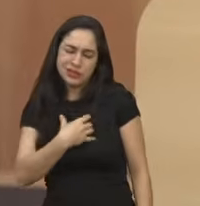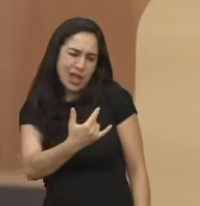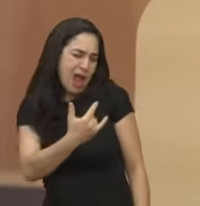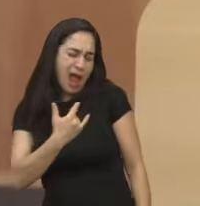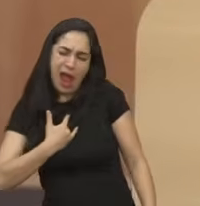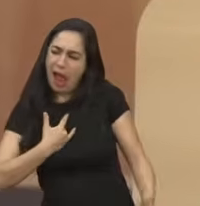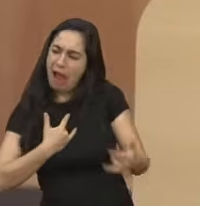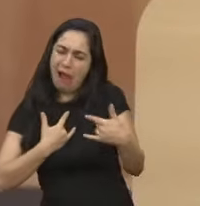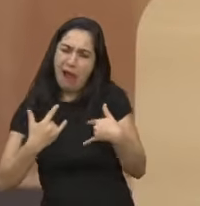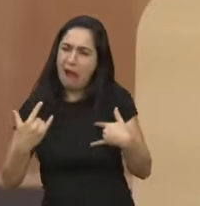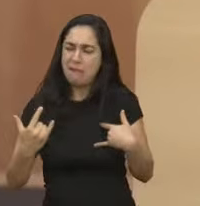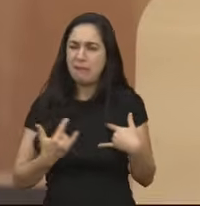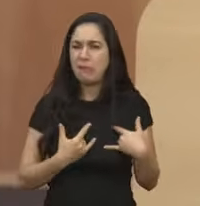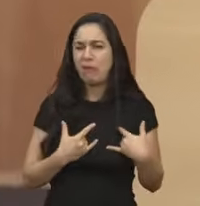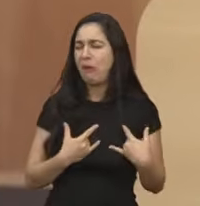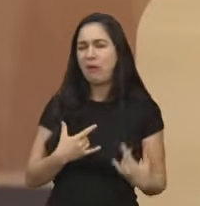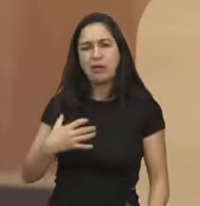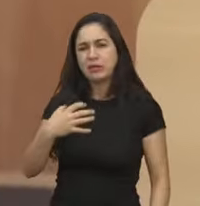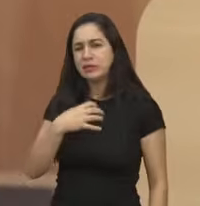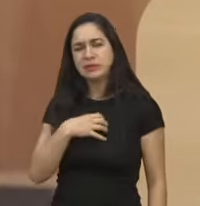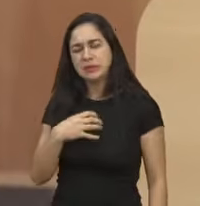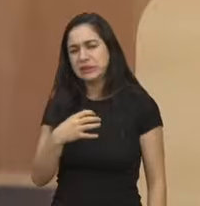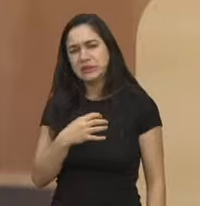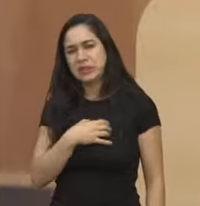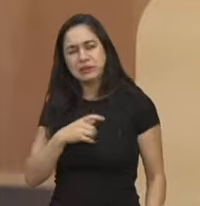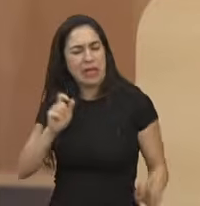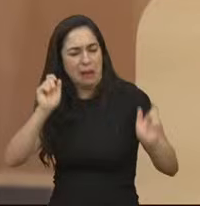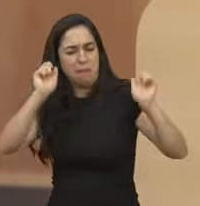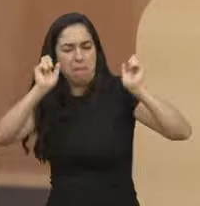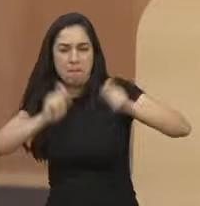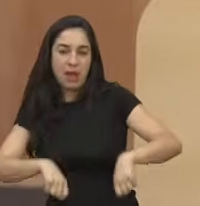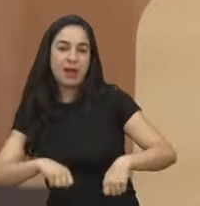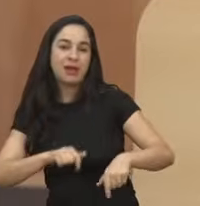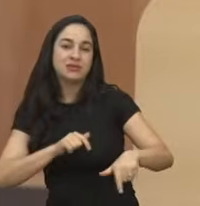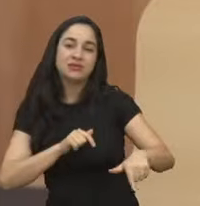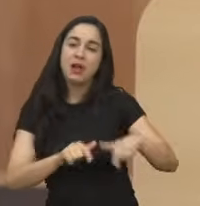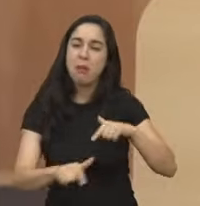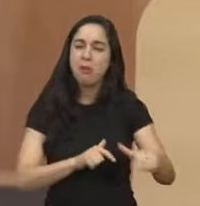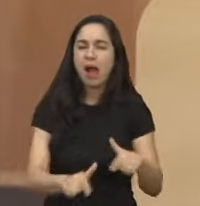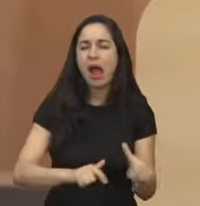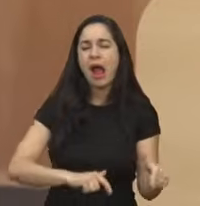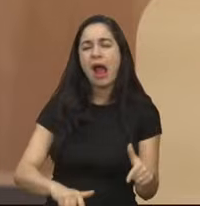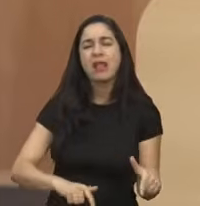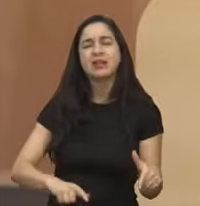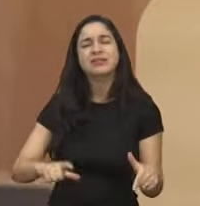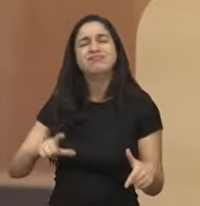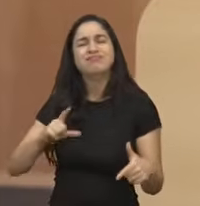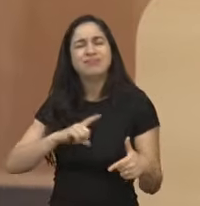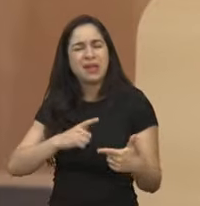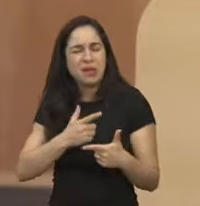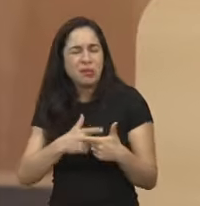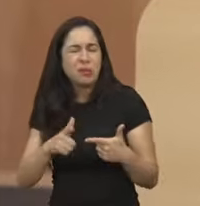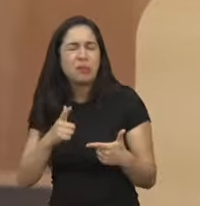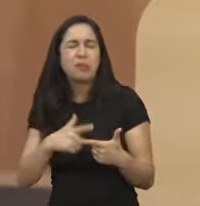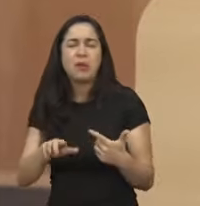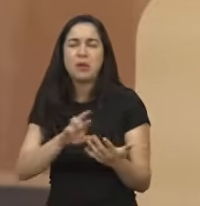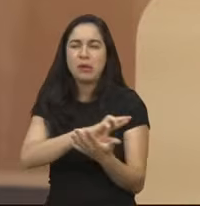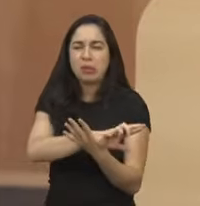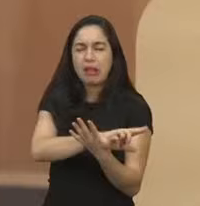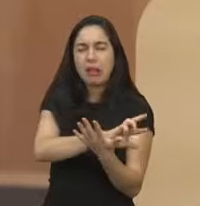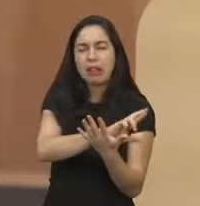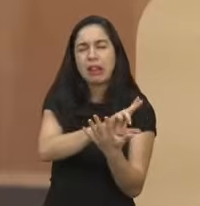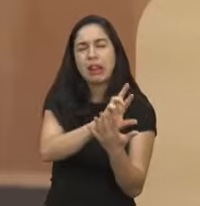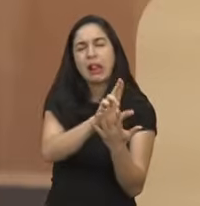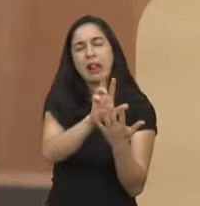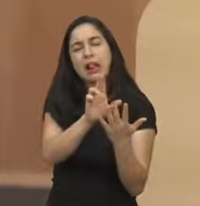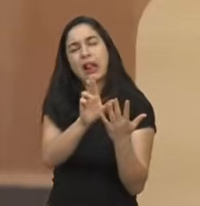não se sentem mais adequadas e no trabalho já se percebem assim meio um peixe fora d'água